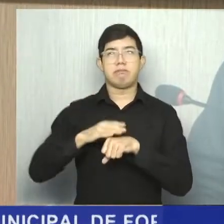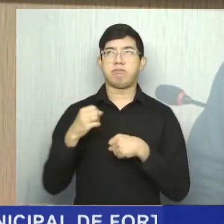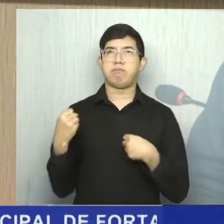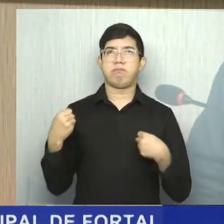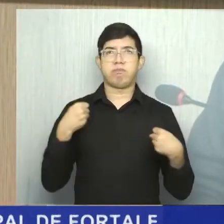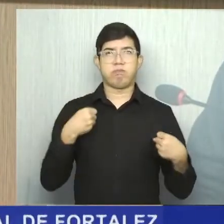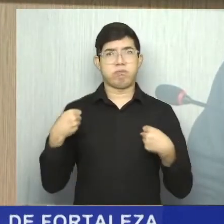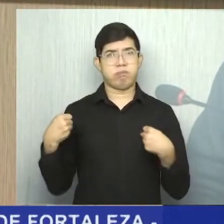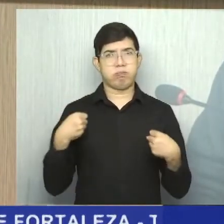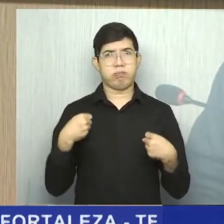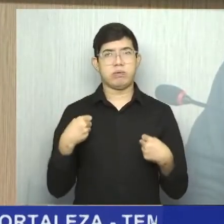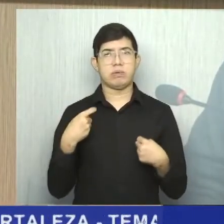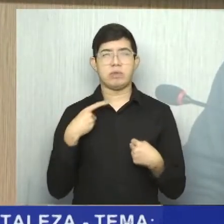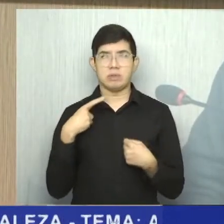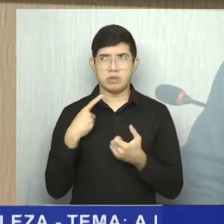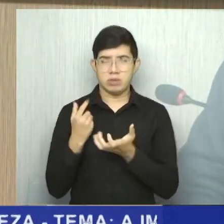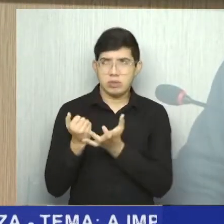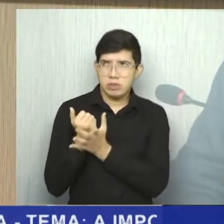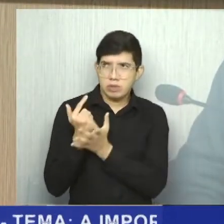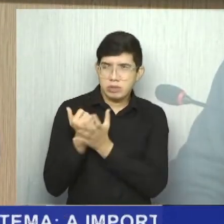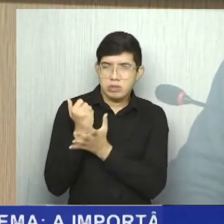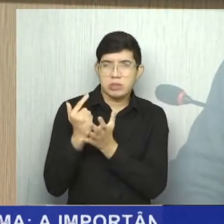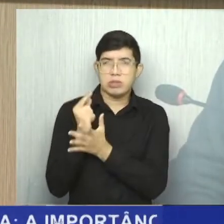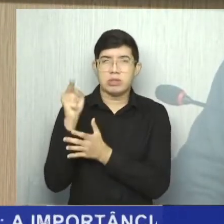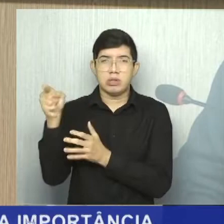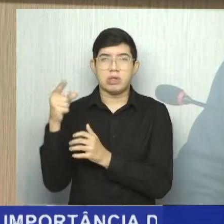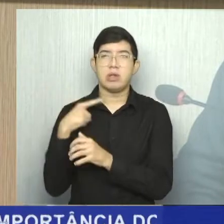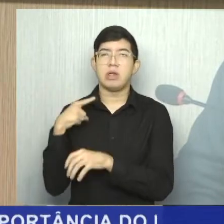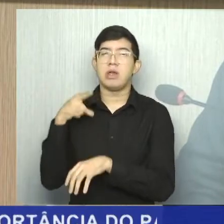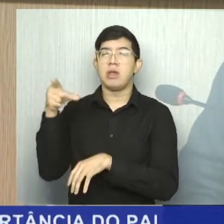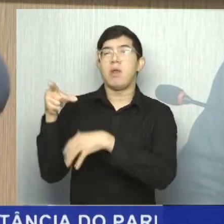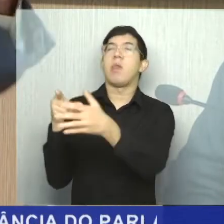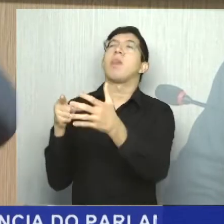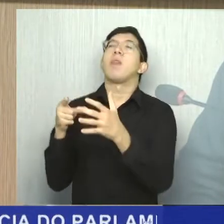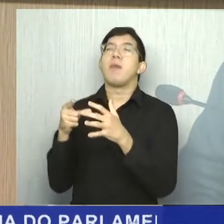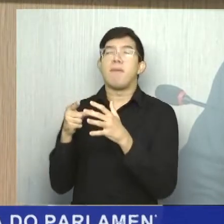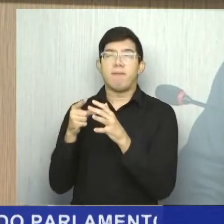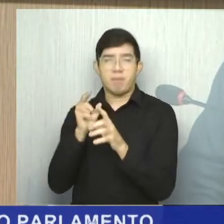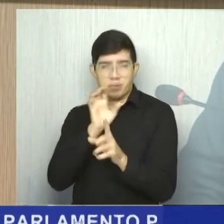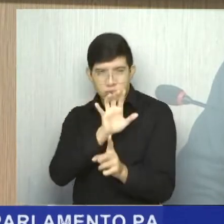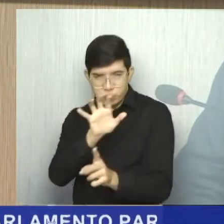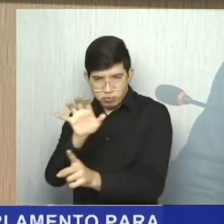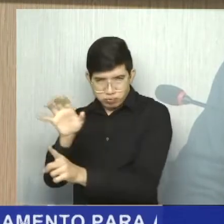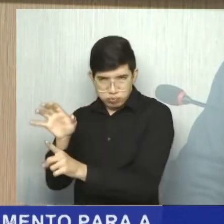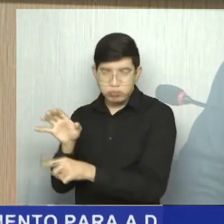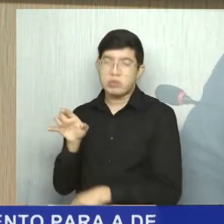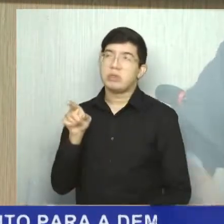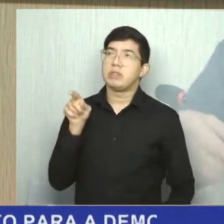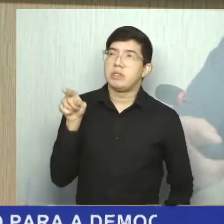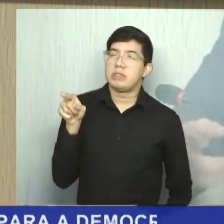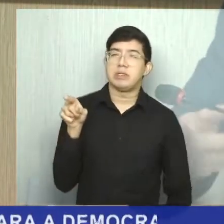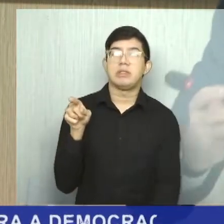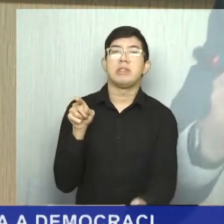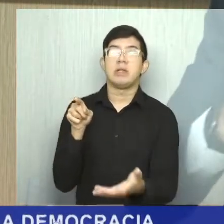e compraram o importante daquilo que no Brasil se convenciona chamar de esquerda, que se vendeu para esse tipo de projeto.